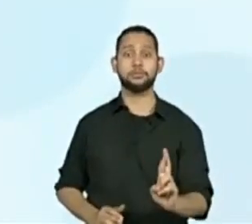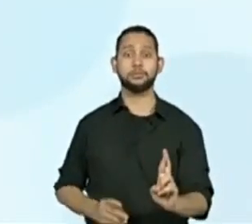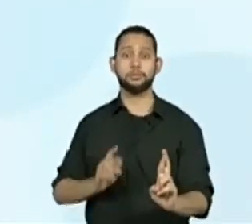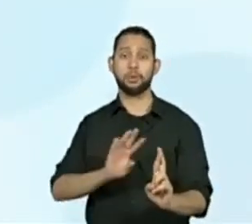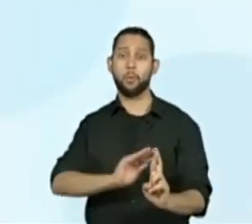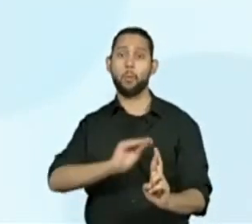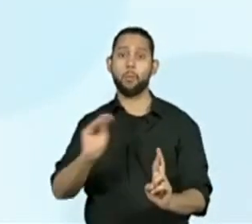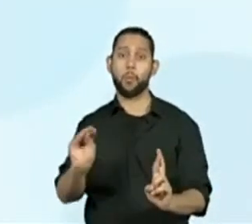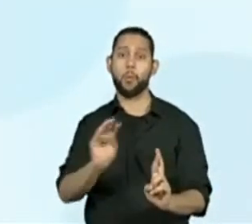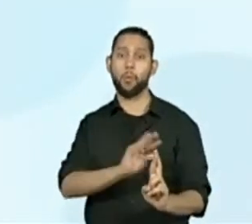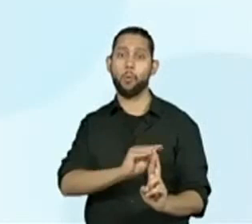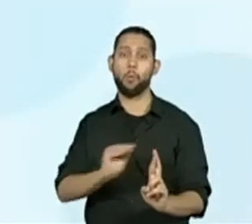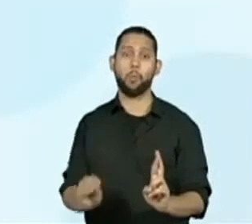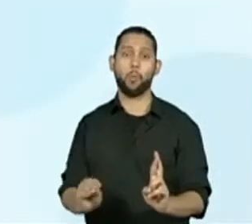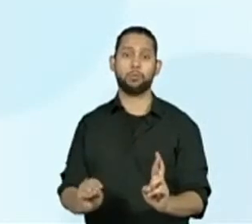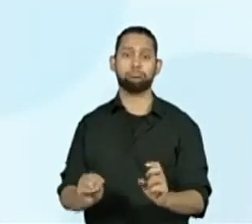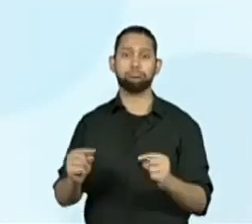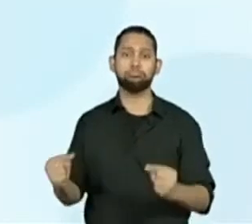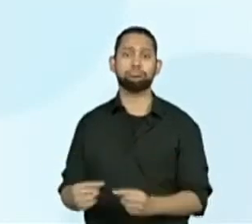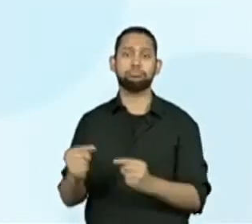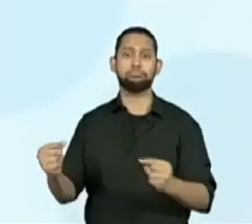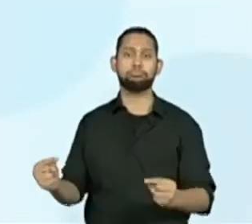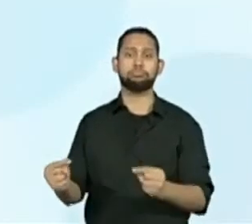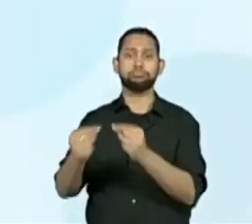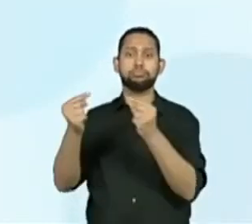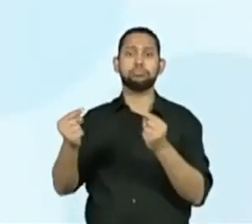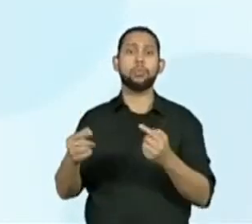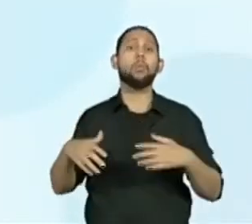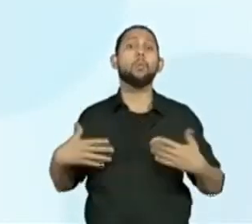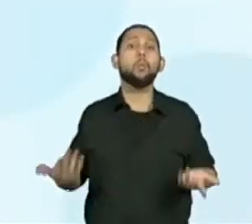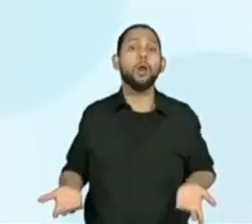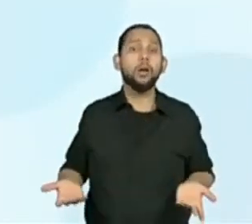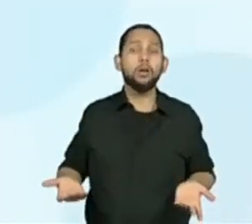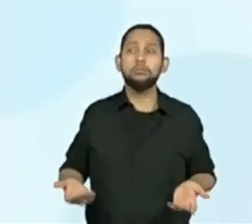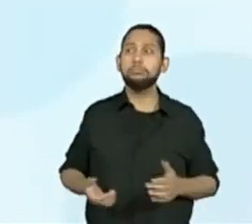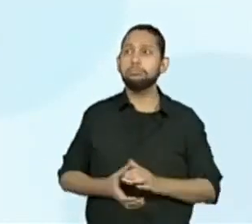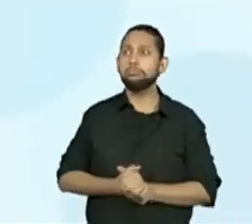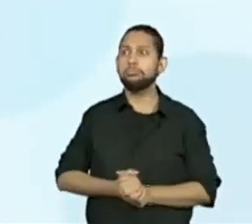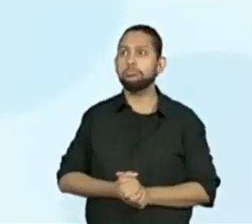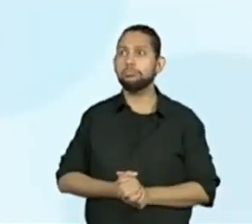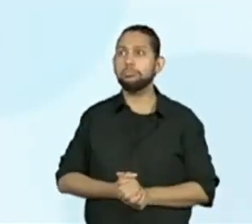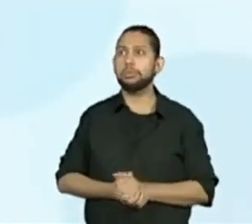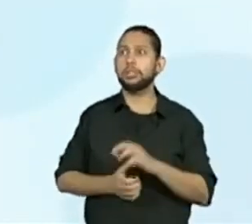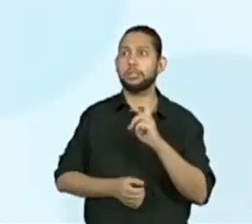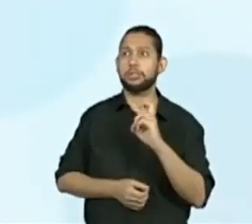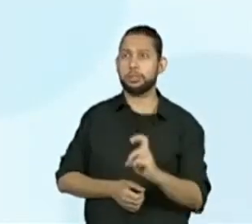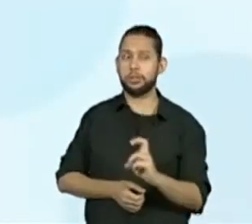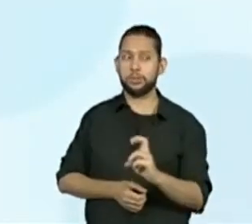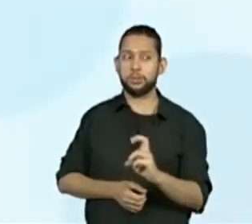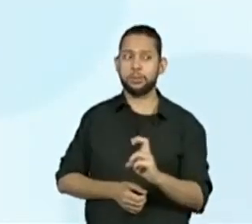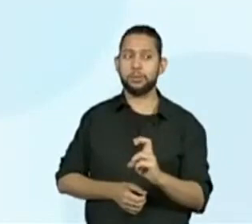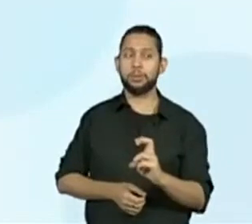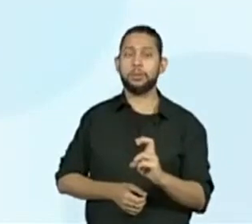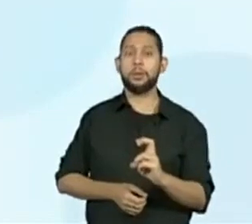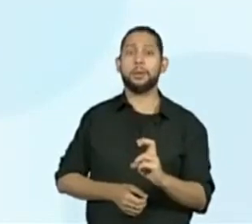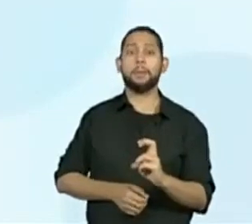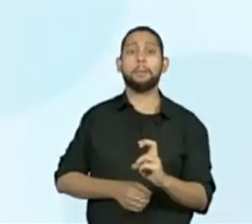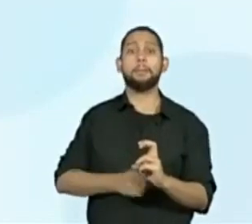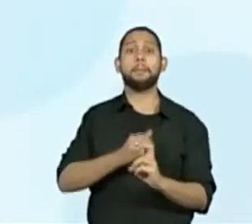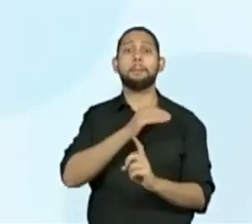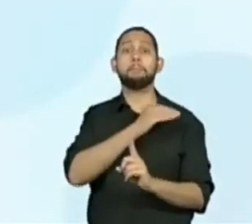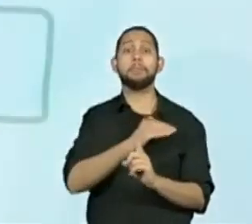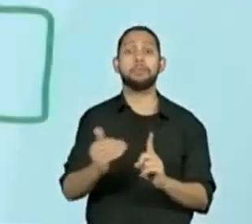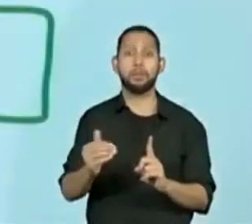o quanto que eu posso colocar em cada caixinha um dos cinco